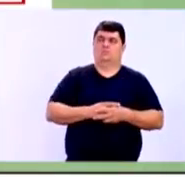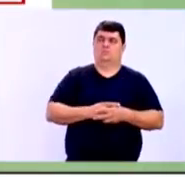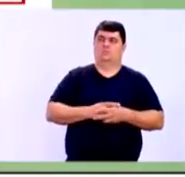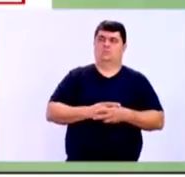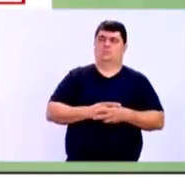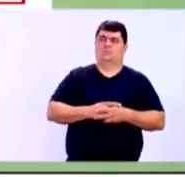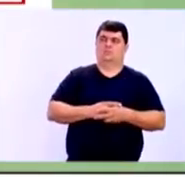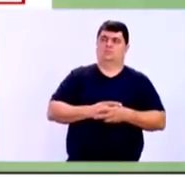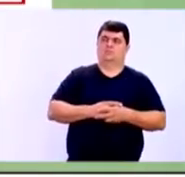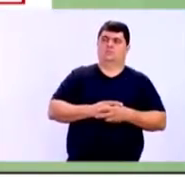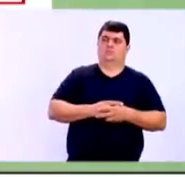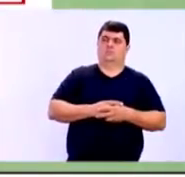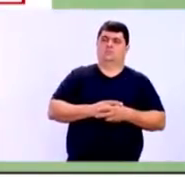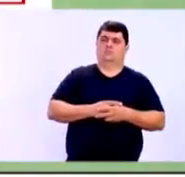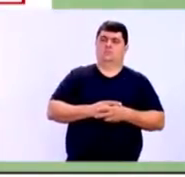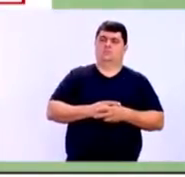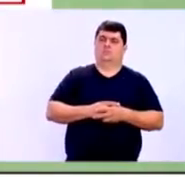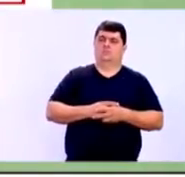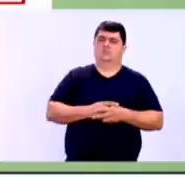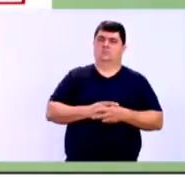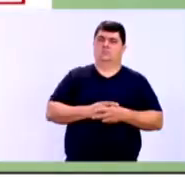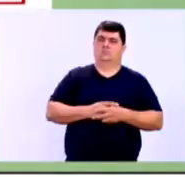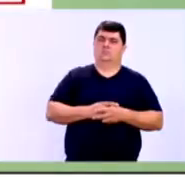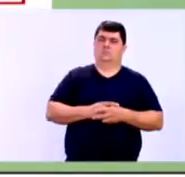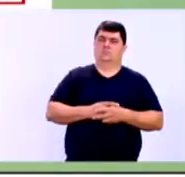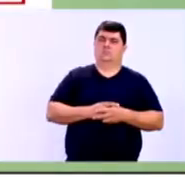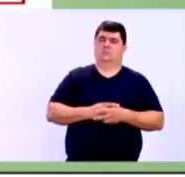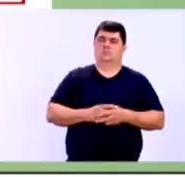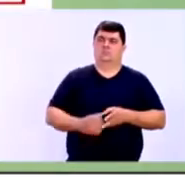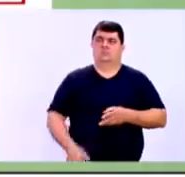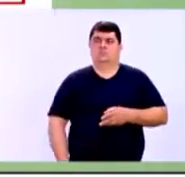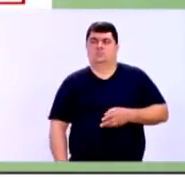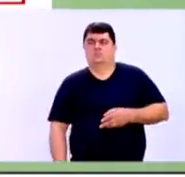Foi 40 unidades, o primeiro que entrou.